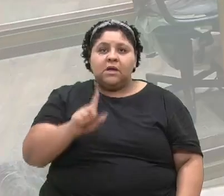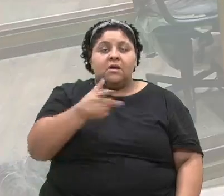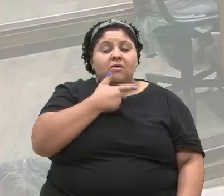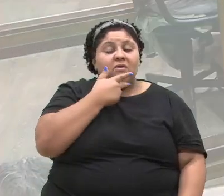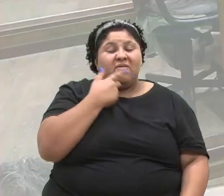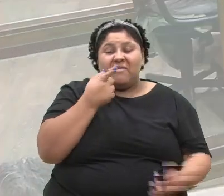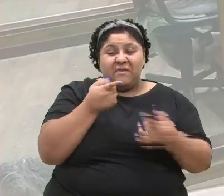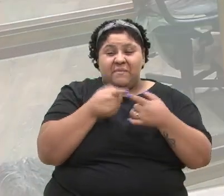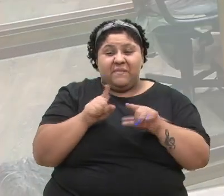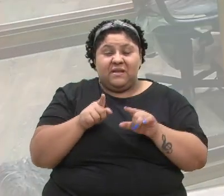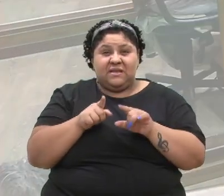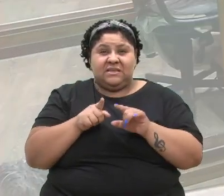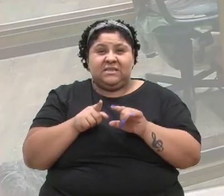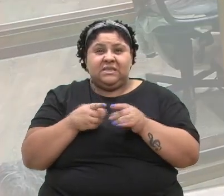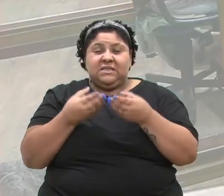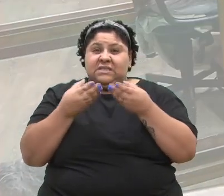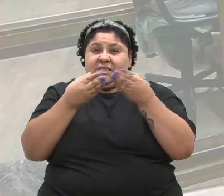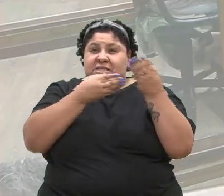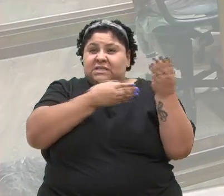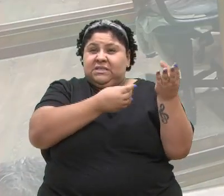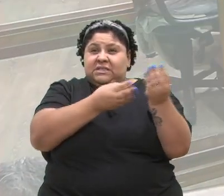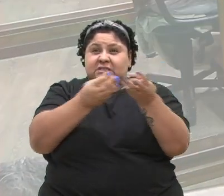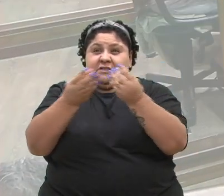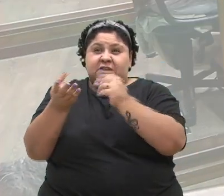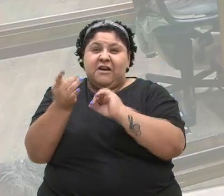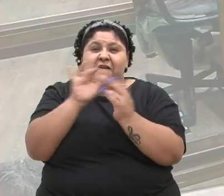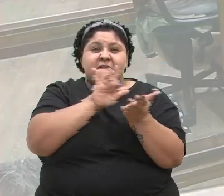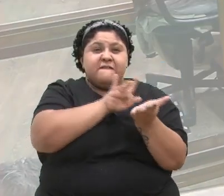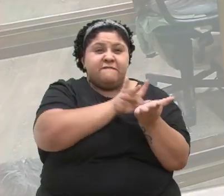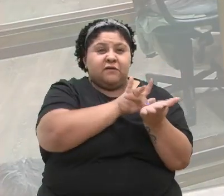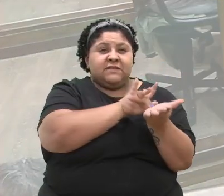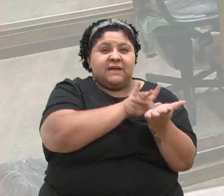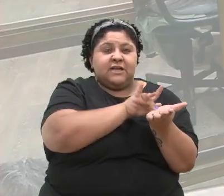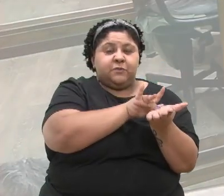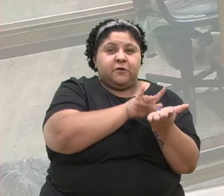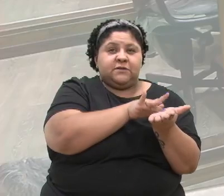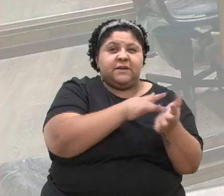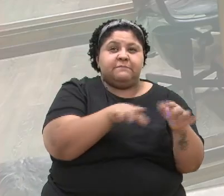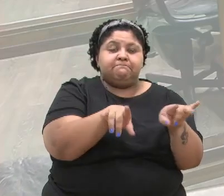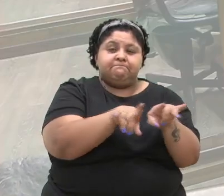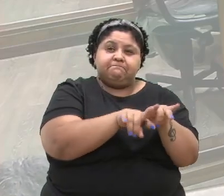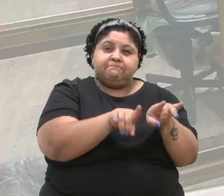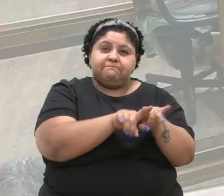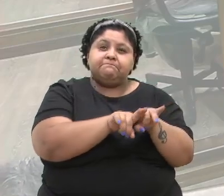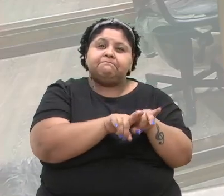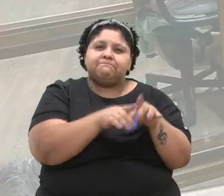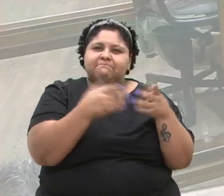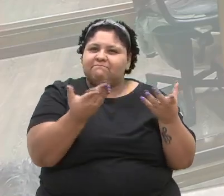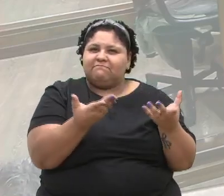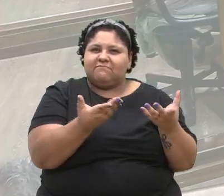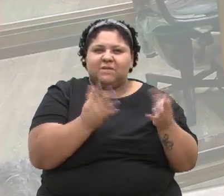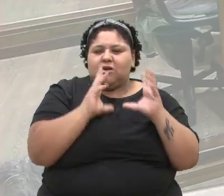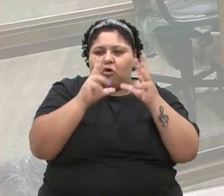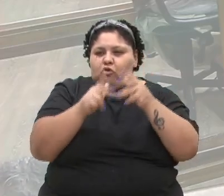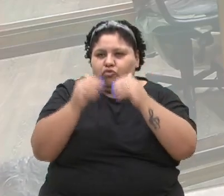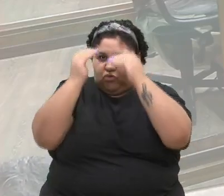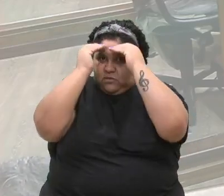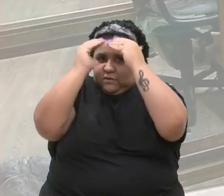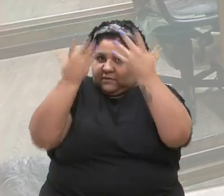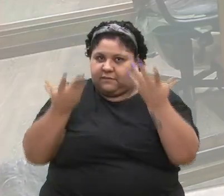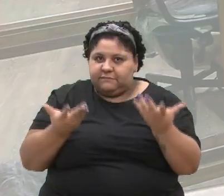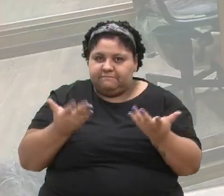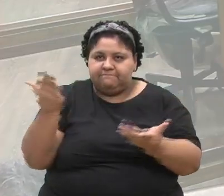Mas é que é tanta hipocrisia, mas tanta desconhecimento e hipocrisia que eu precisei falar. Com todo respeito